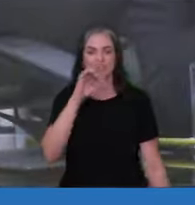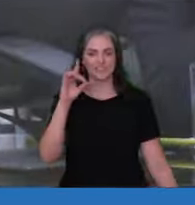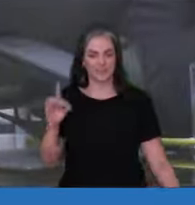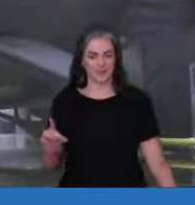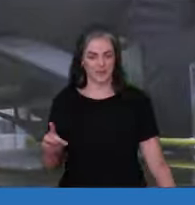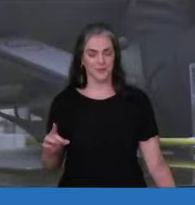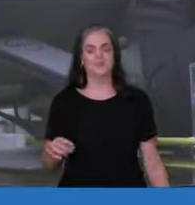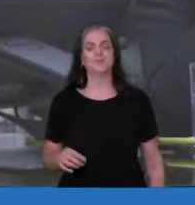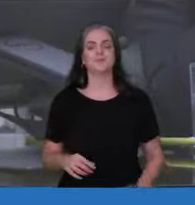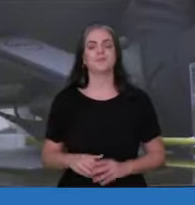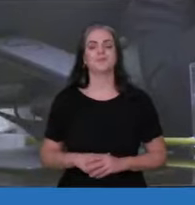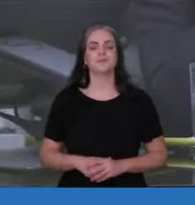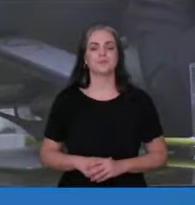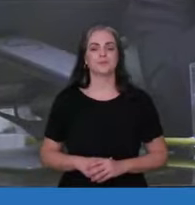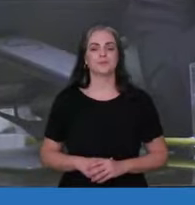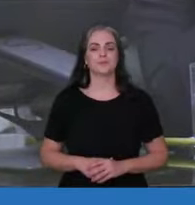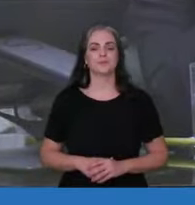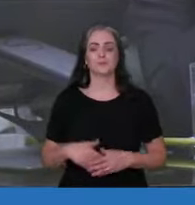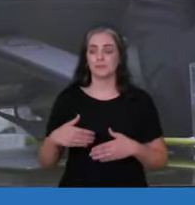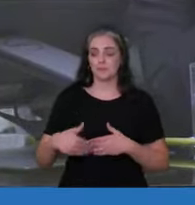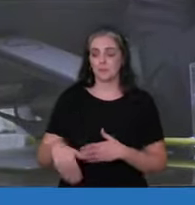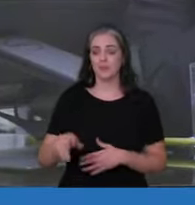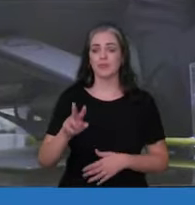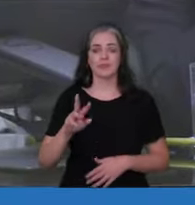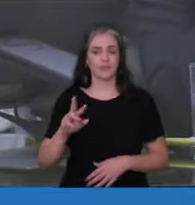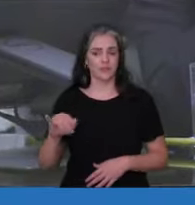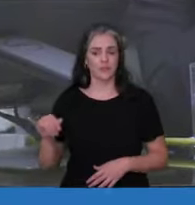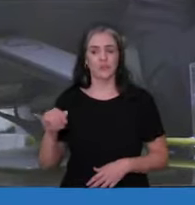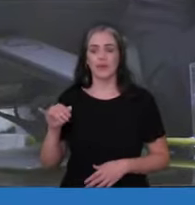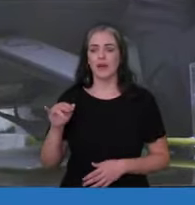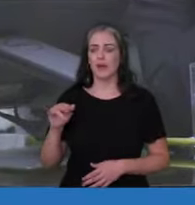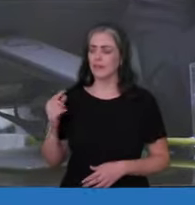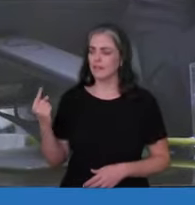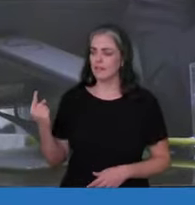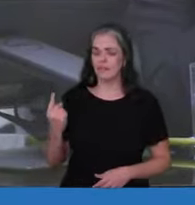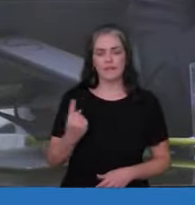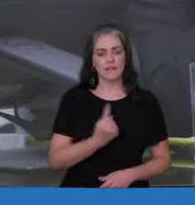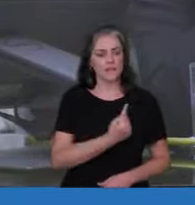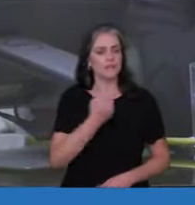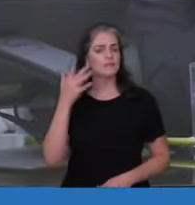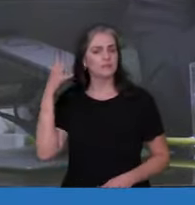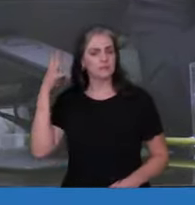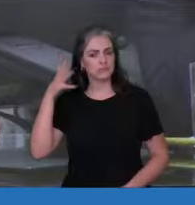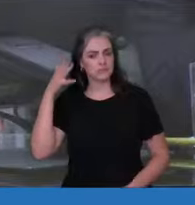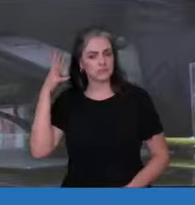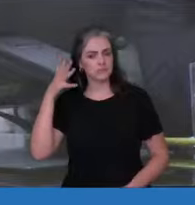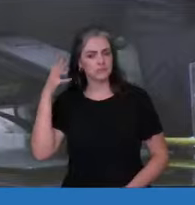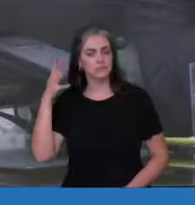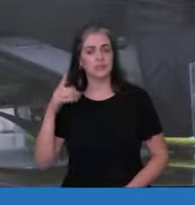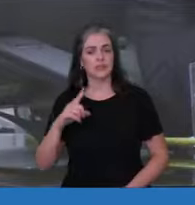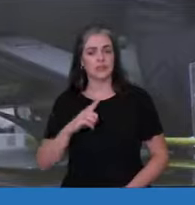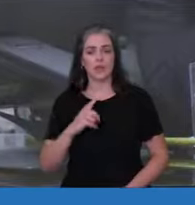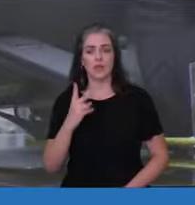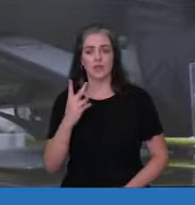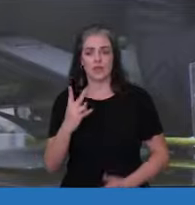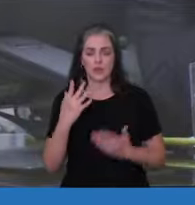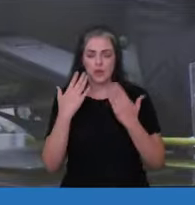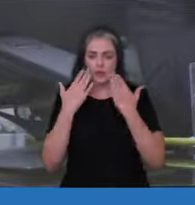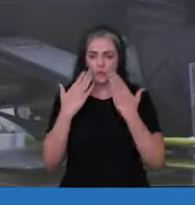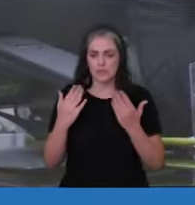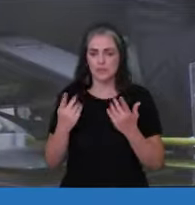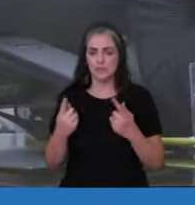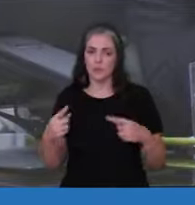pouco ouvir as pessoas que compõem a mesa. Vamos ter 2 apresentações musicais que eu vou